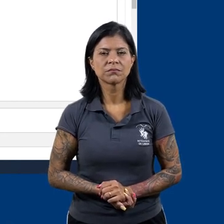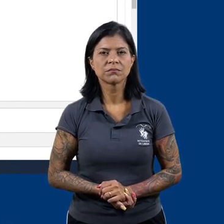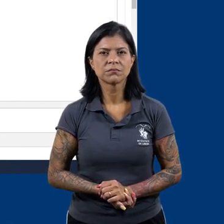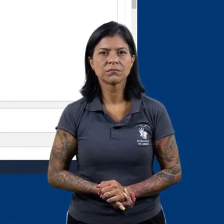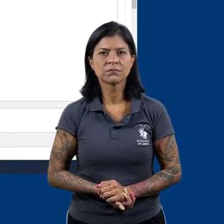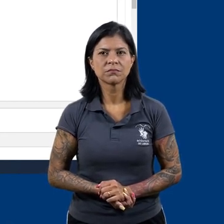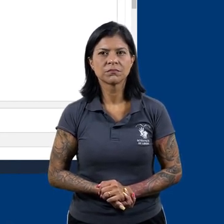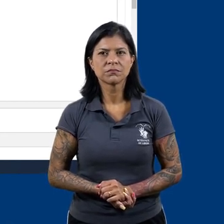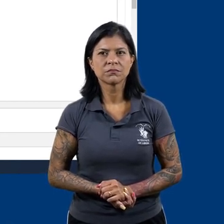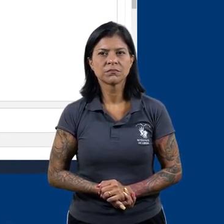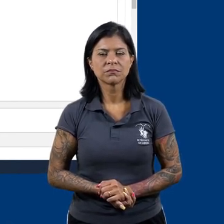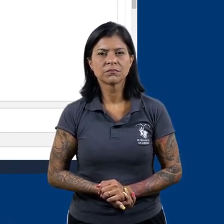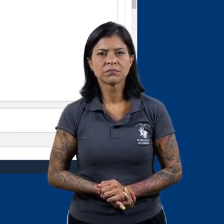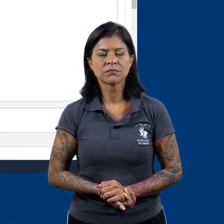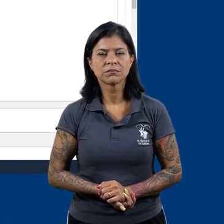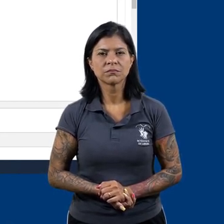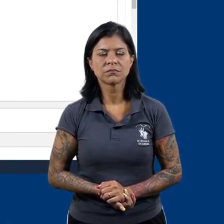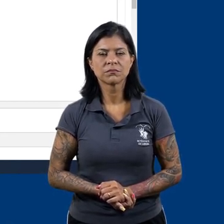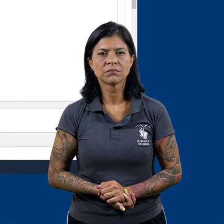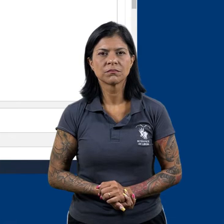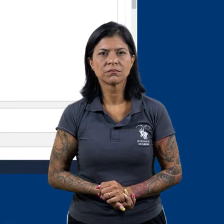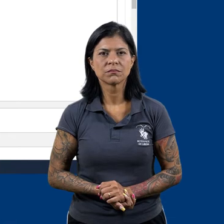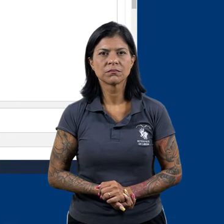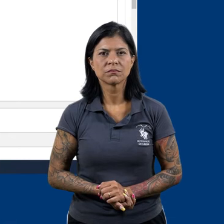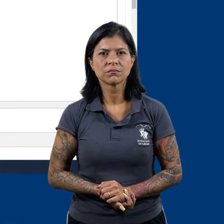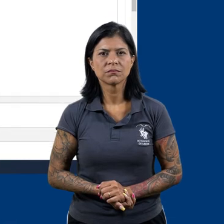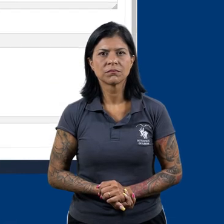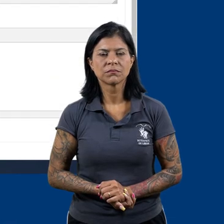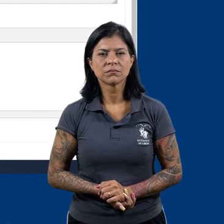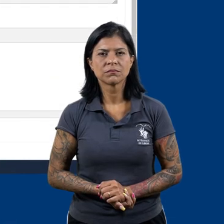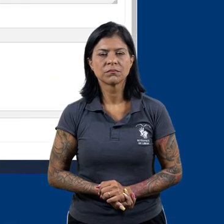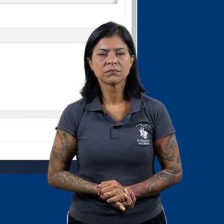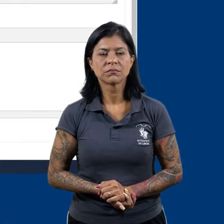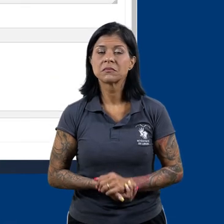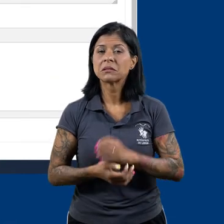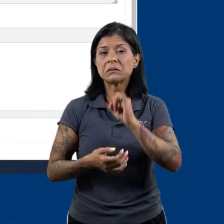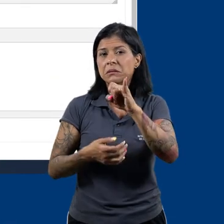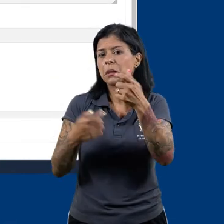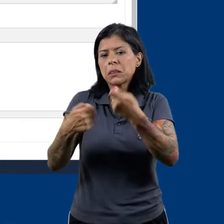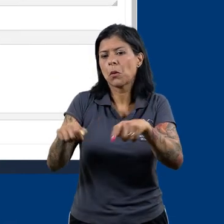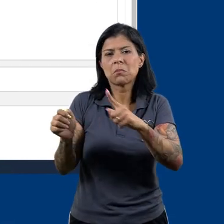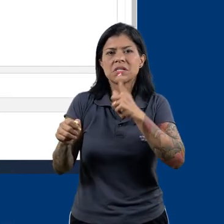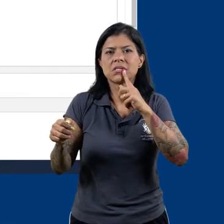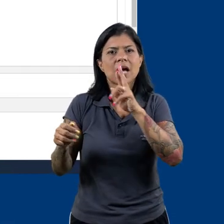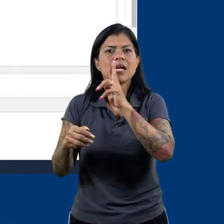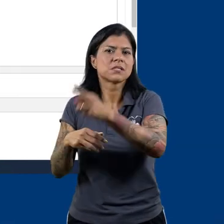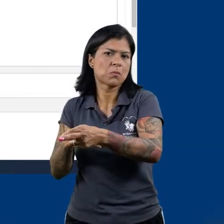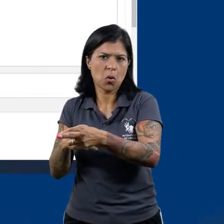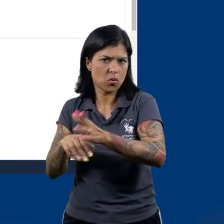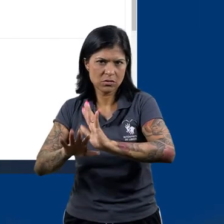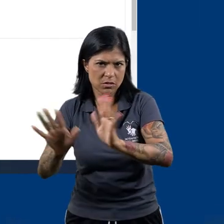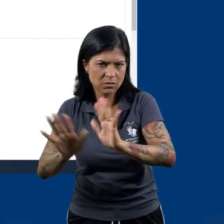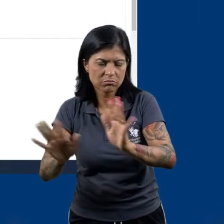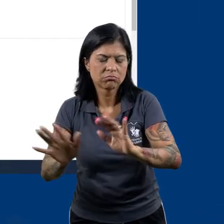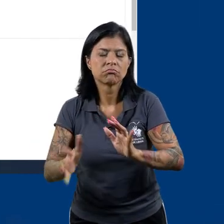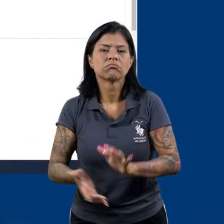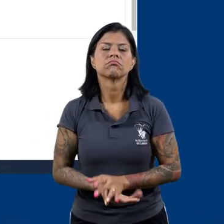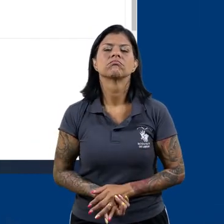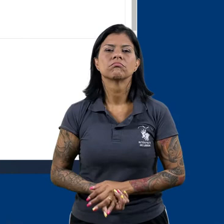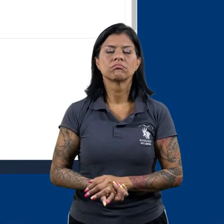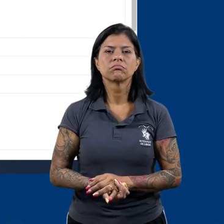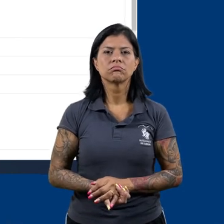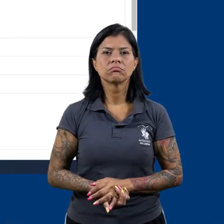E aí O que são mesmo sem feedback